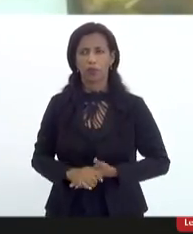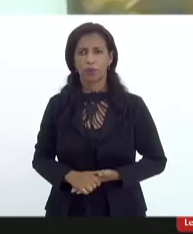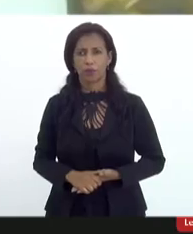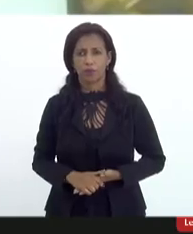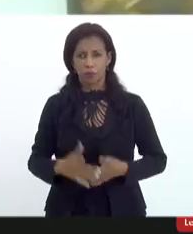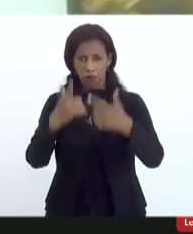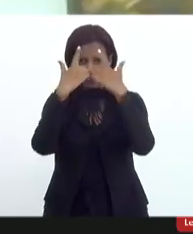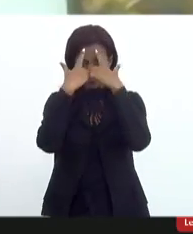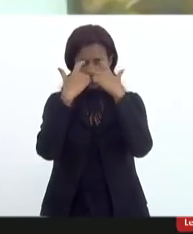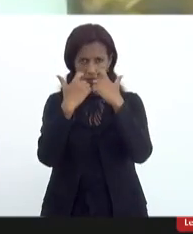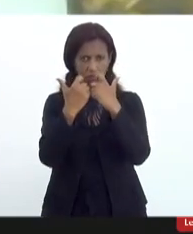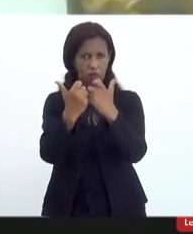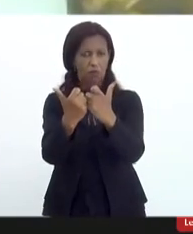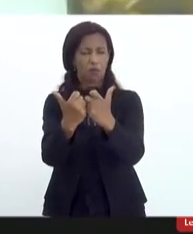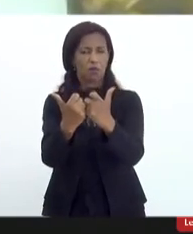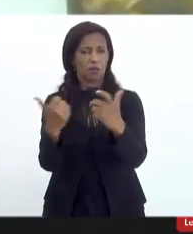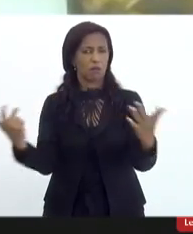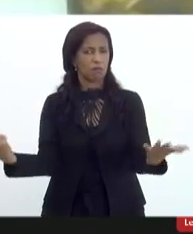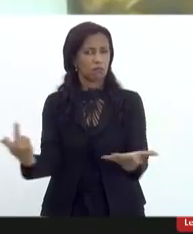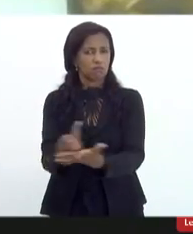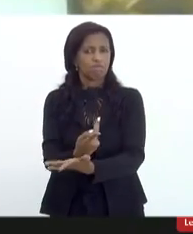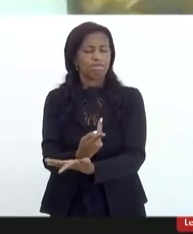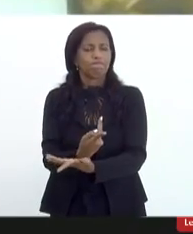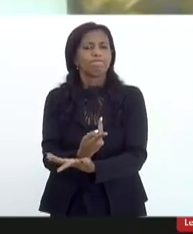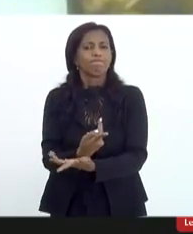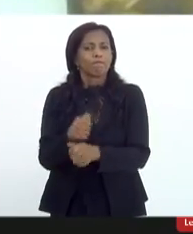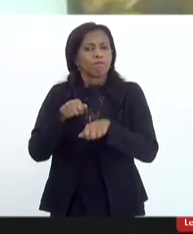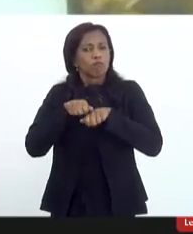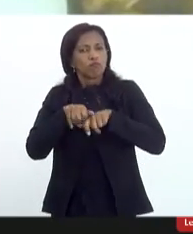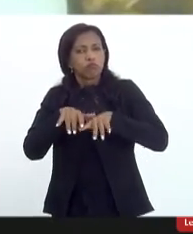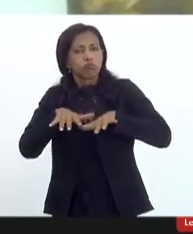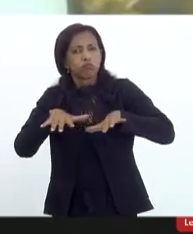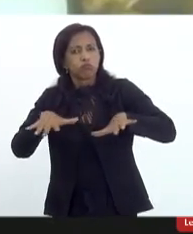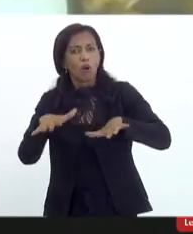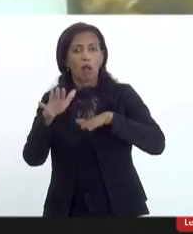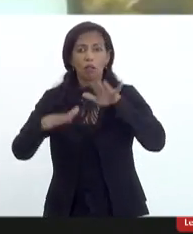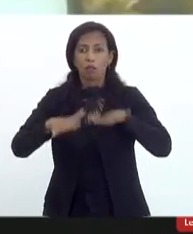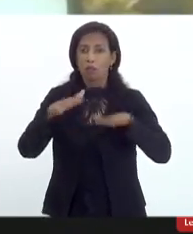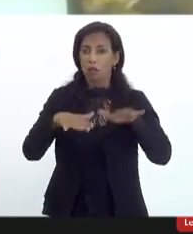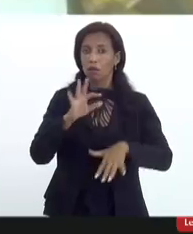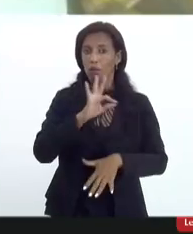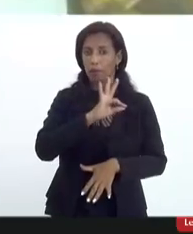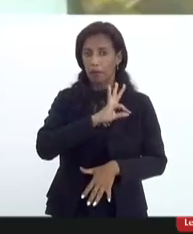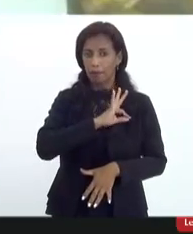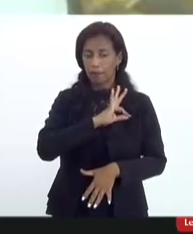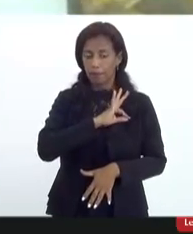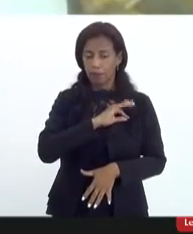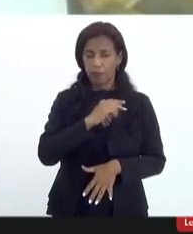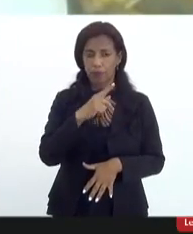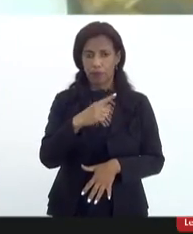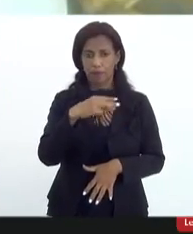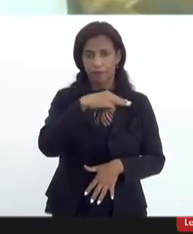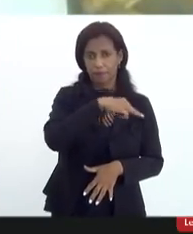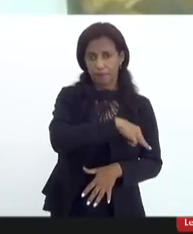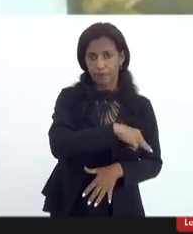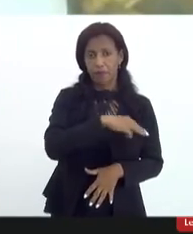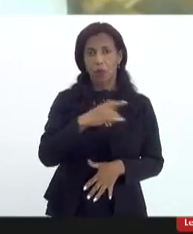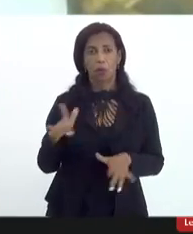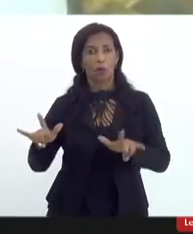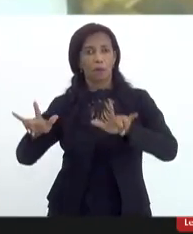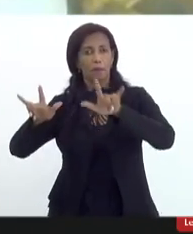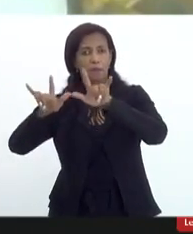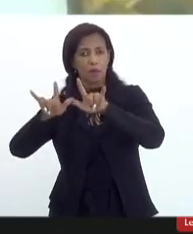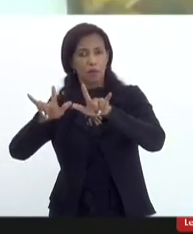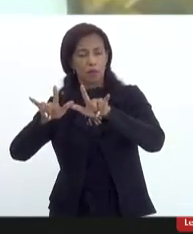dessa violência que foi pulverizada através tanto pela polícia militar como das milícias